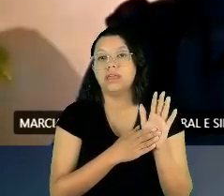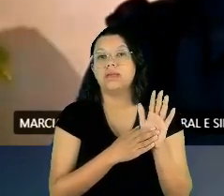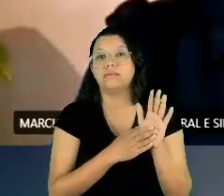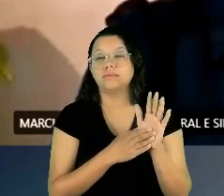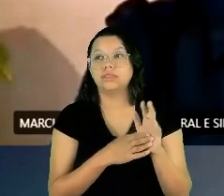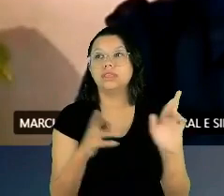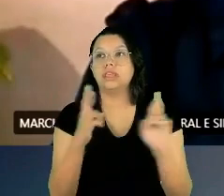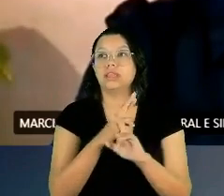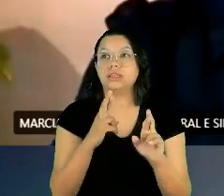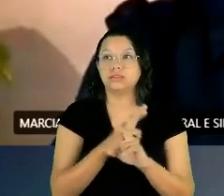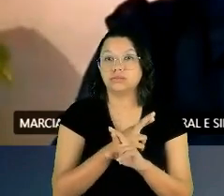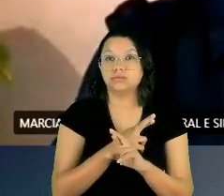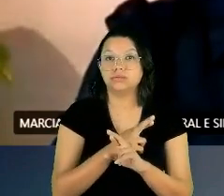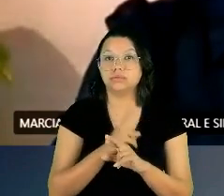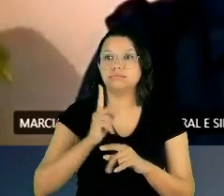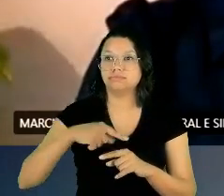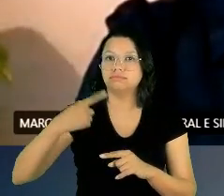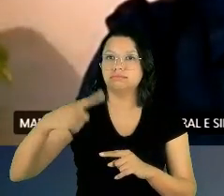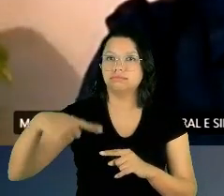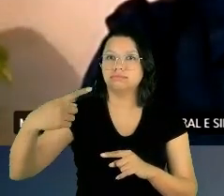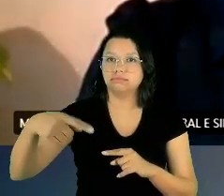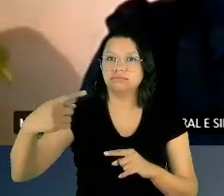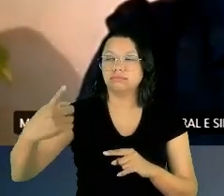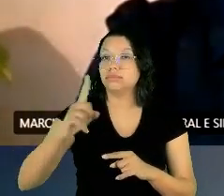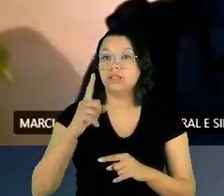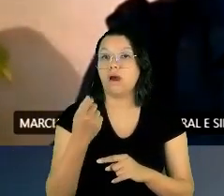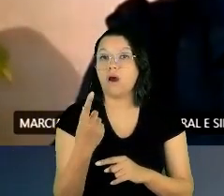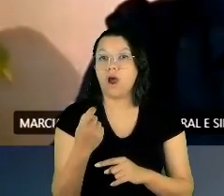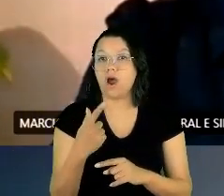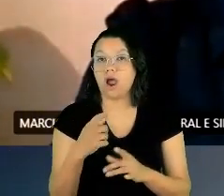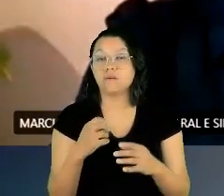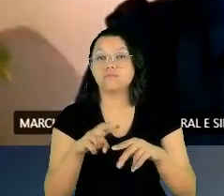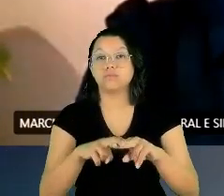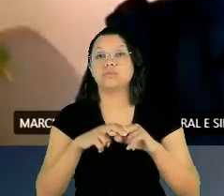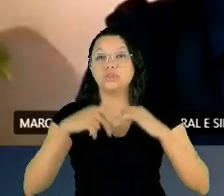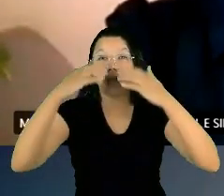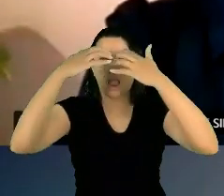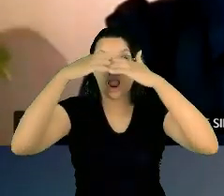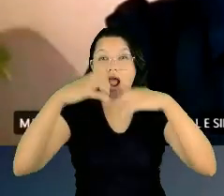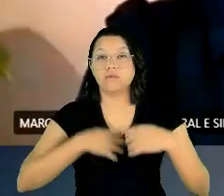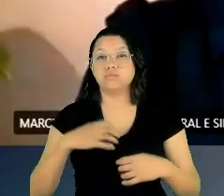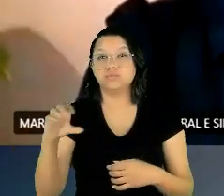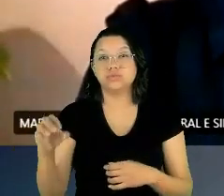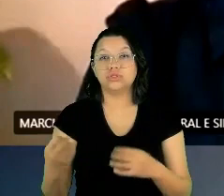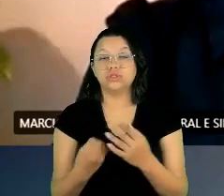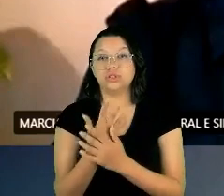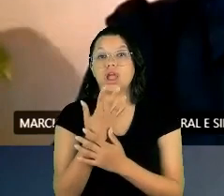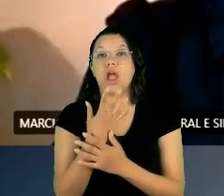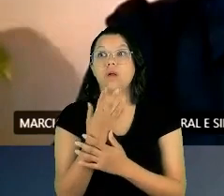interações sucessivas, não interações únicas. E é por isso que a neurociência surgiu com tanta